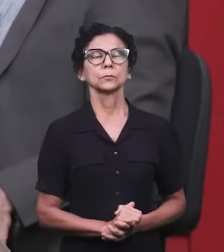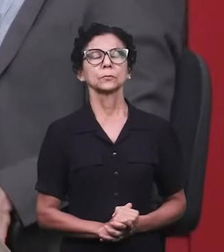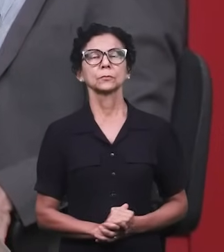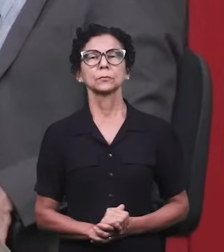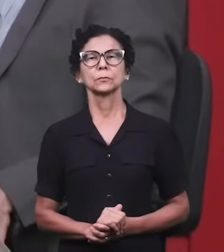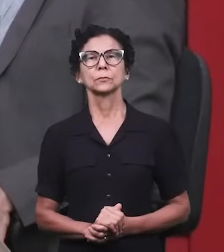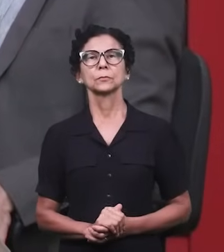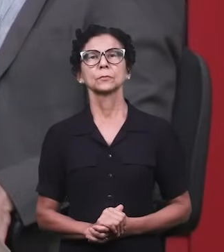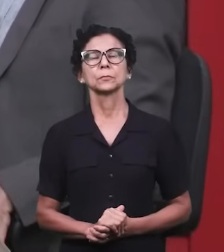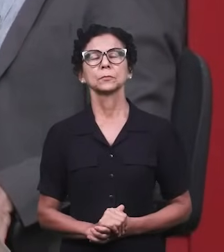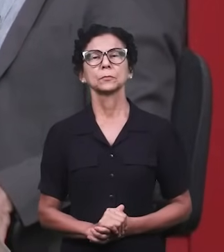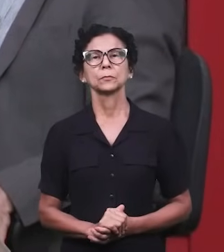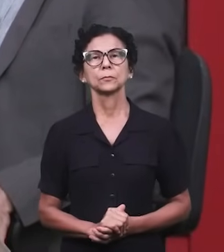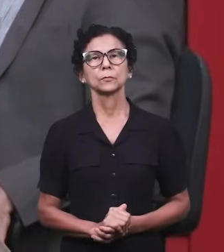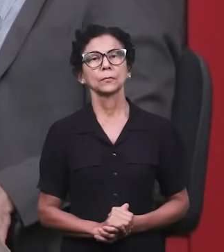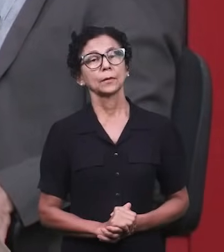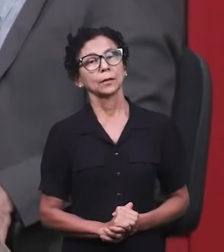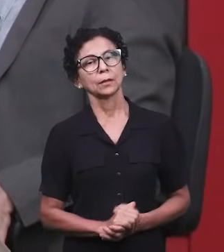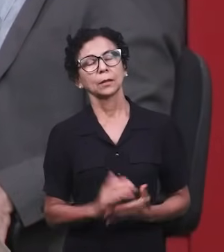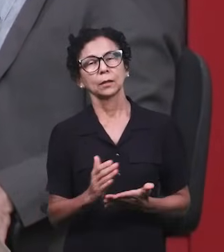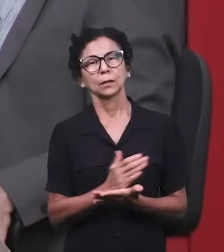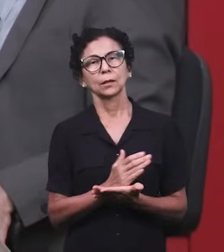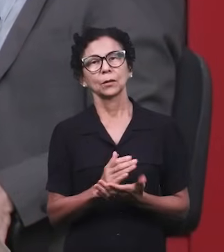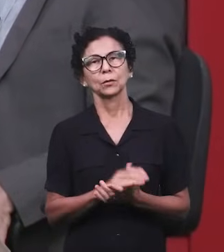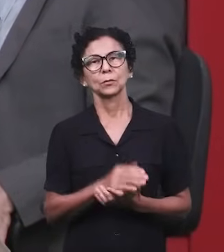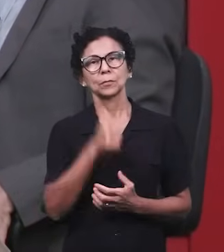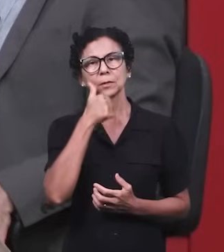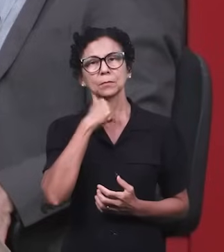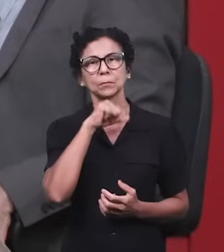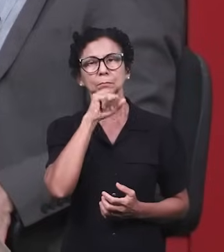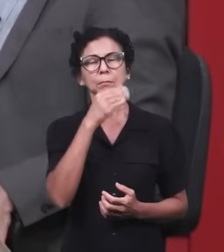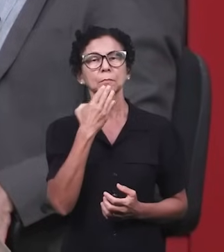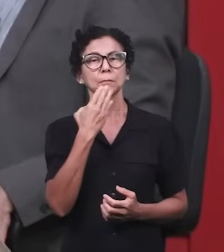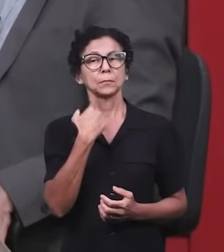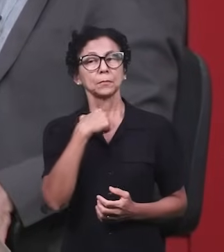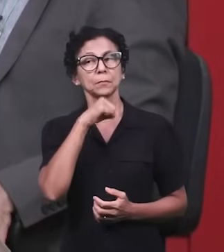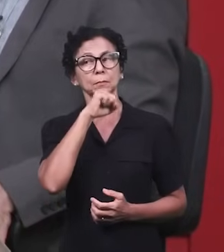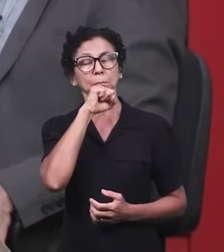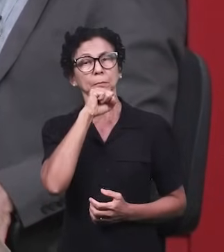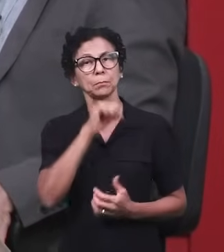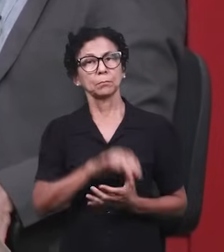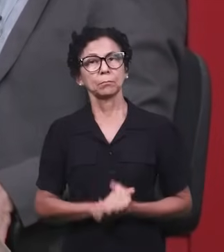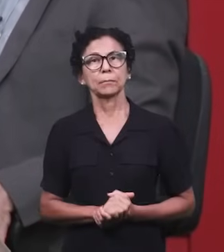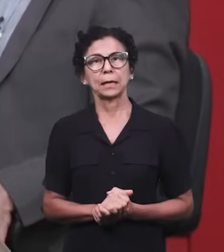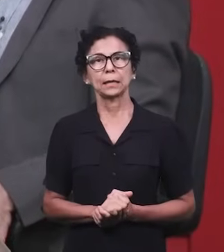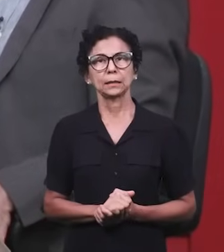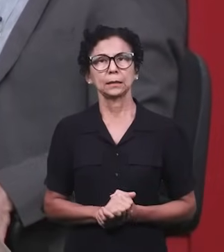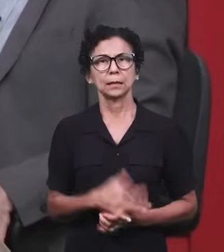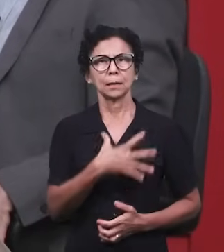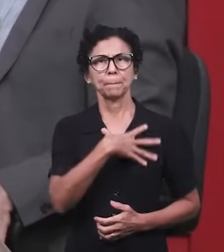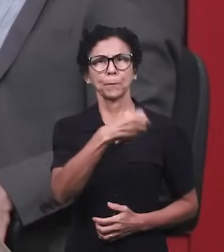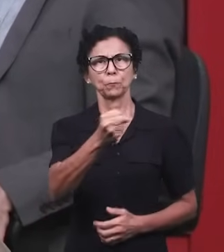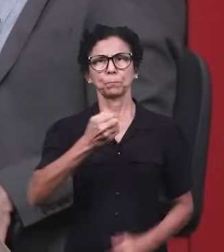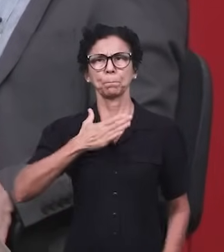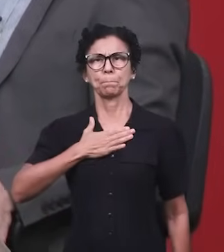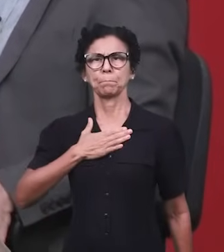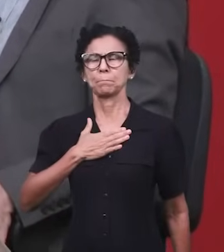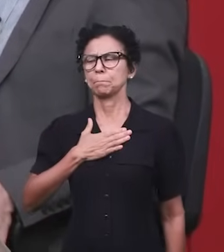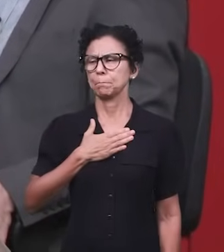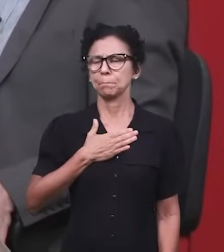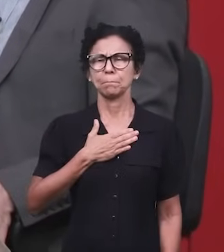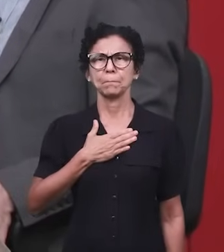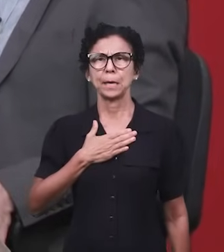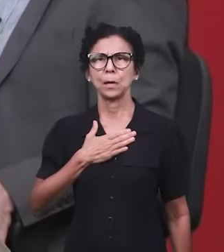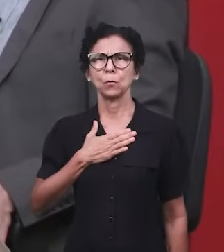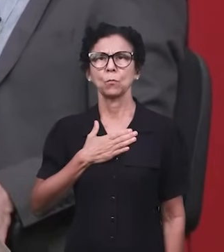pais, mães, né, também, que são possessivos. E os pais que são possessivos são aqueles que querem os filhos só para eles. E geralmente